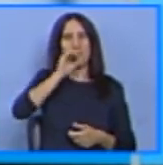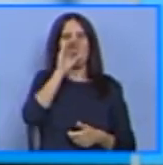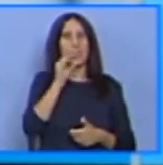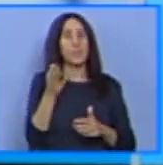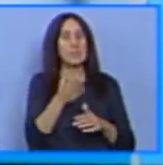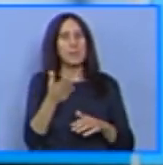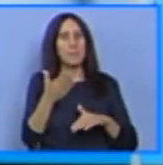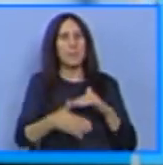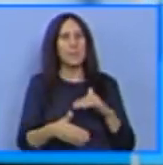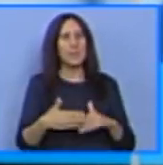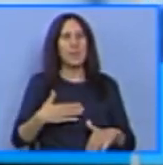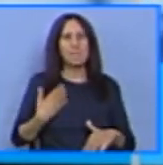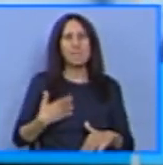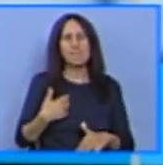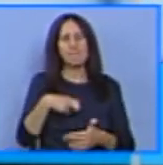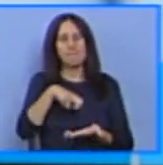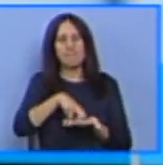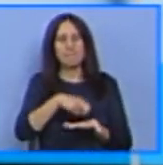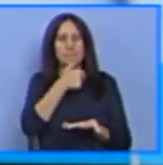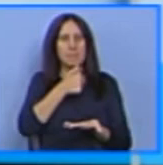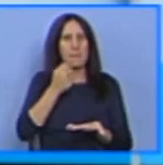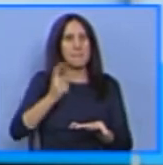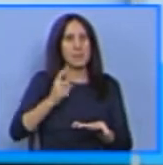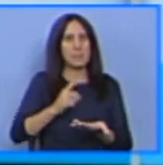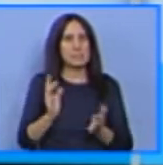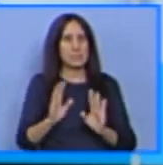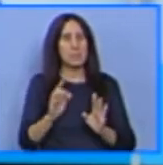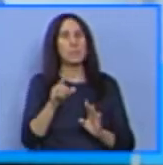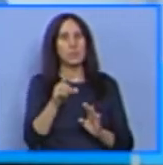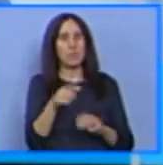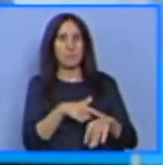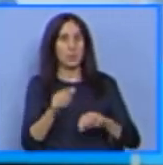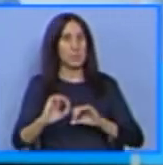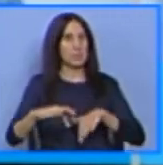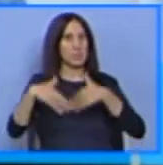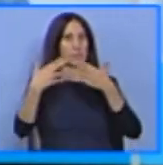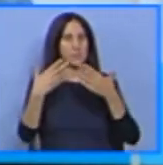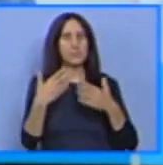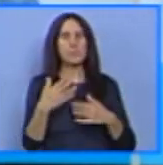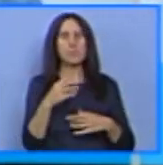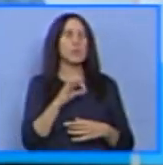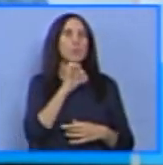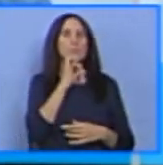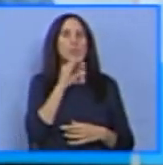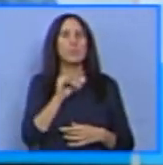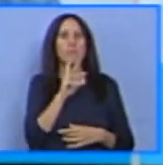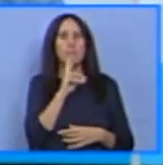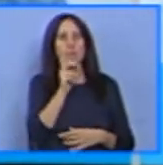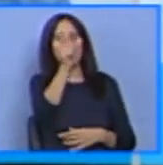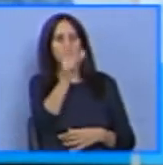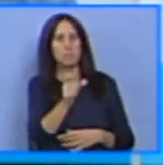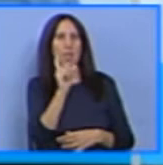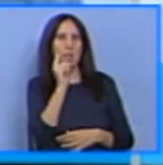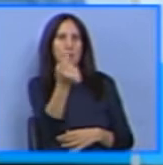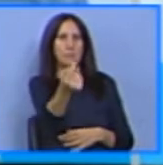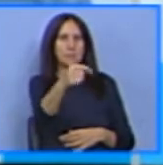ultrapassar aquela piedade muito penitencial, portanto, que é muito característica do período inicial, e há um bispo que em Fátima diz a uma